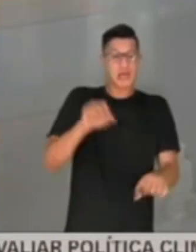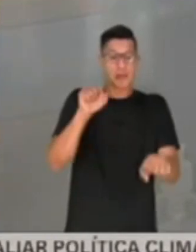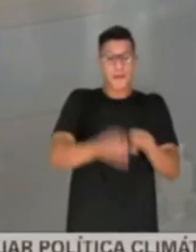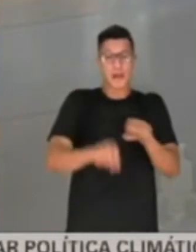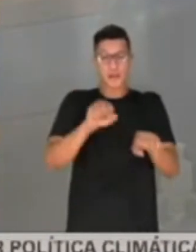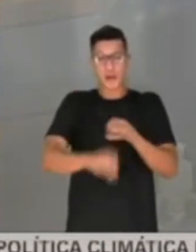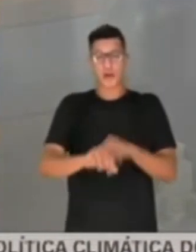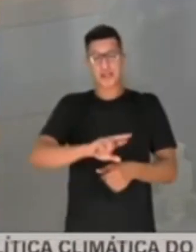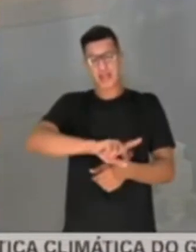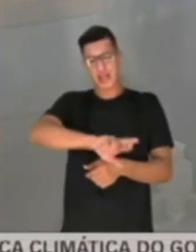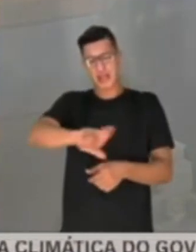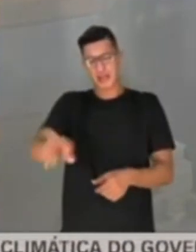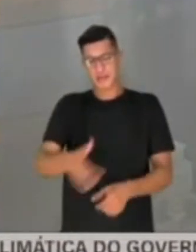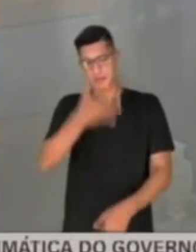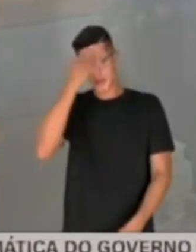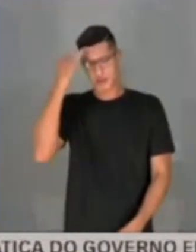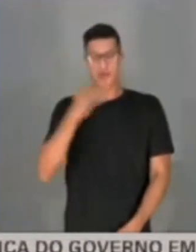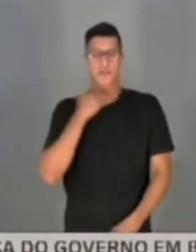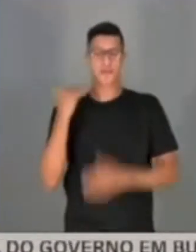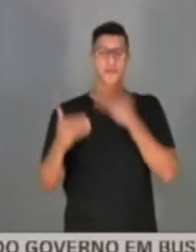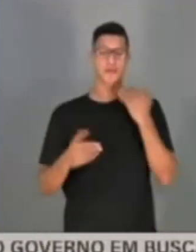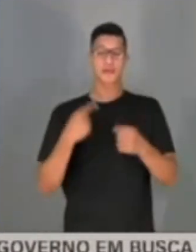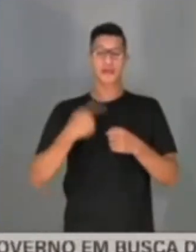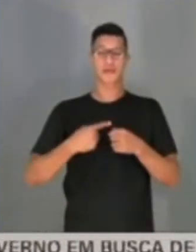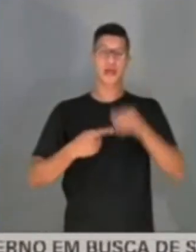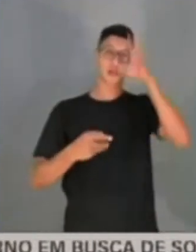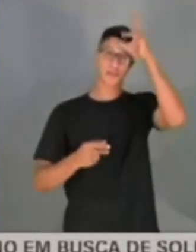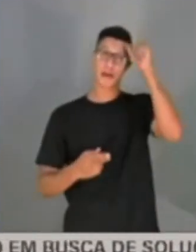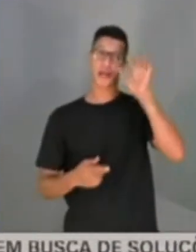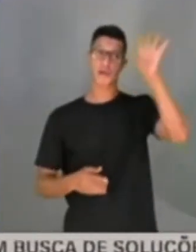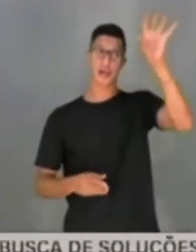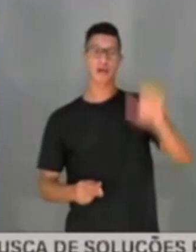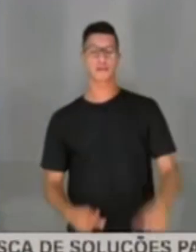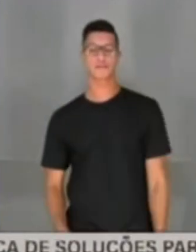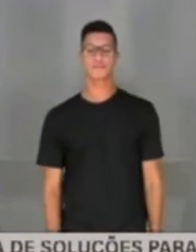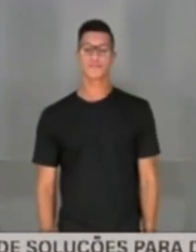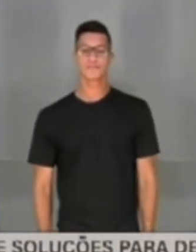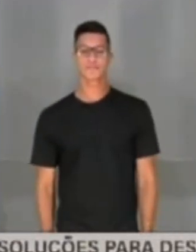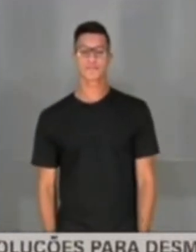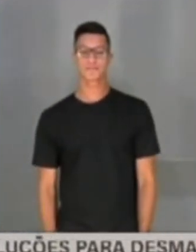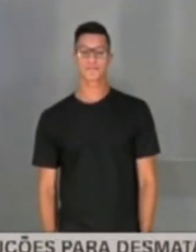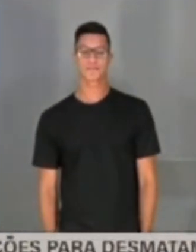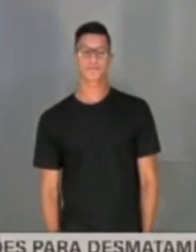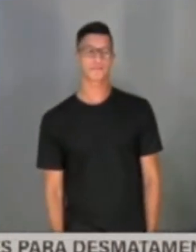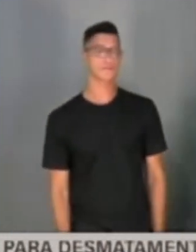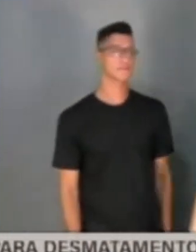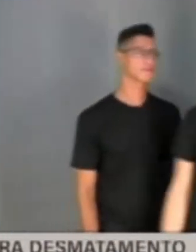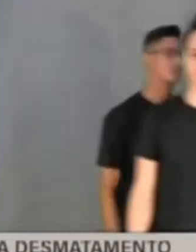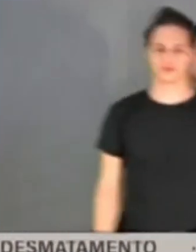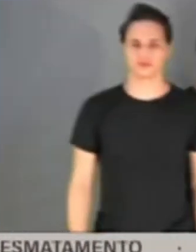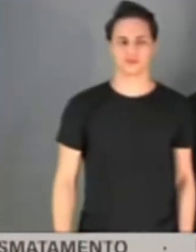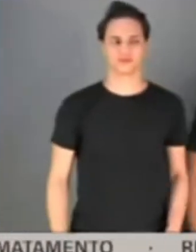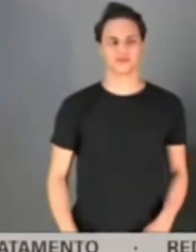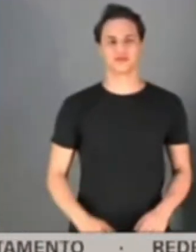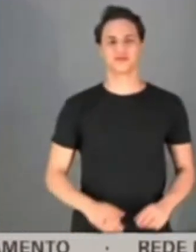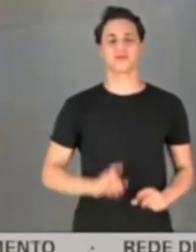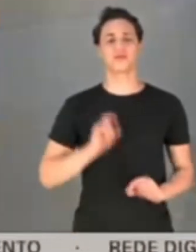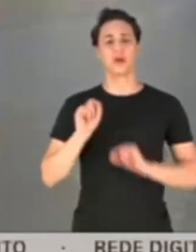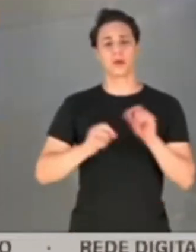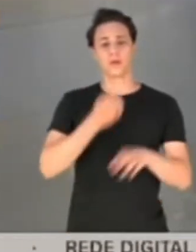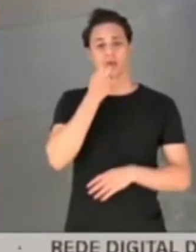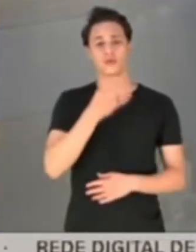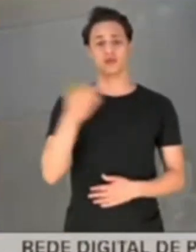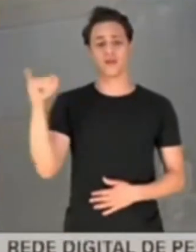matou centenas de pessoas lá na cidade de Manaus. Então foi bom o senhor ter vindo aqui, porque o senhor